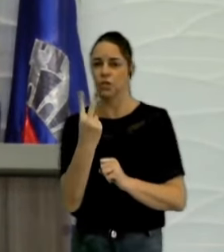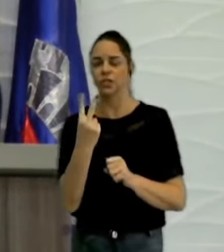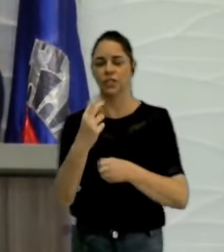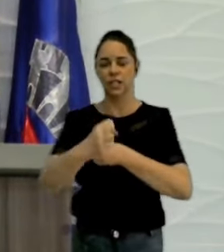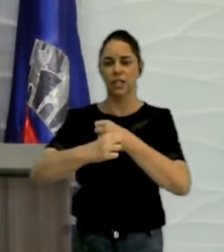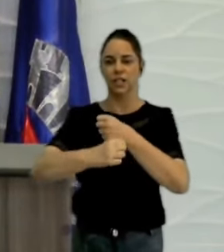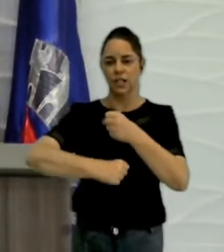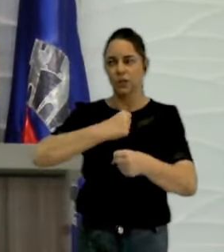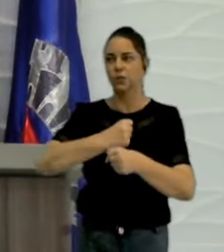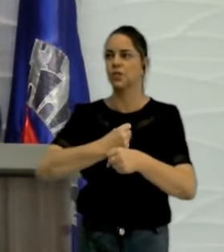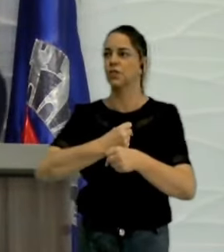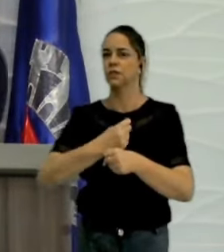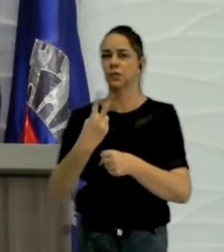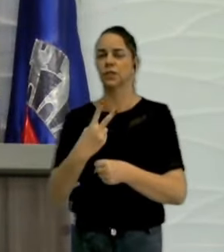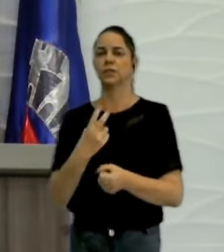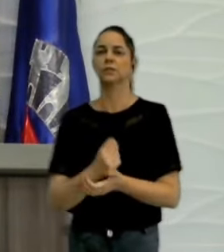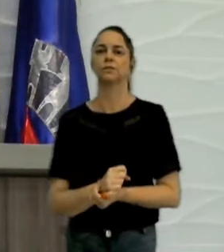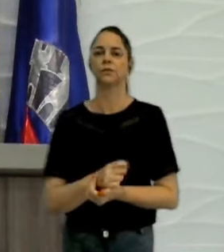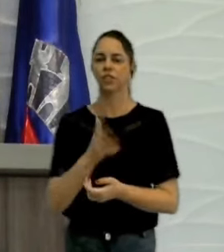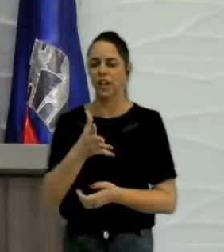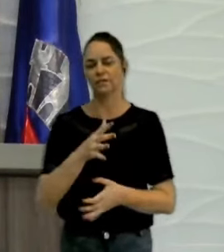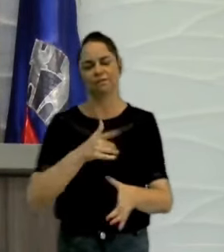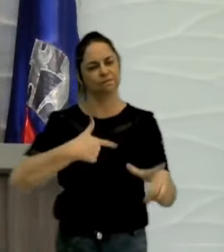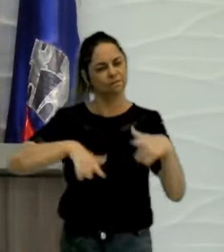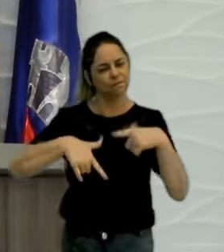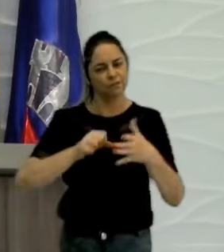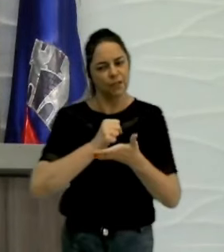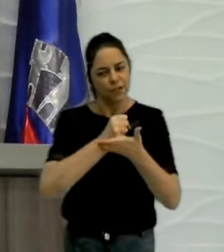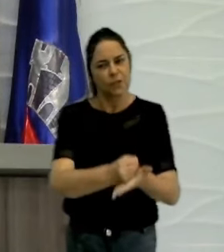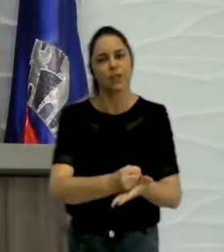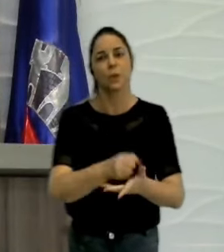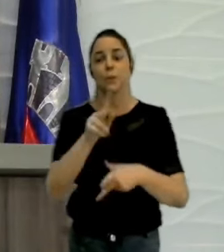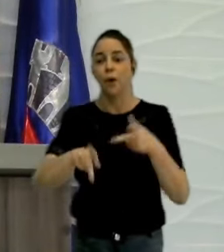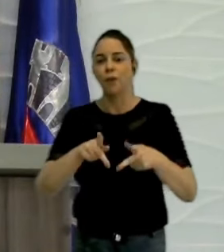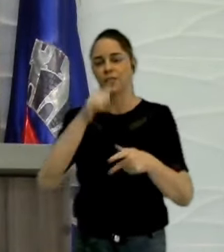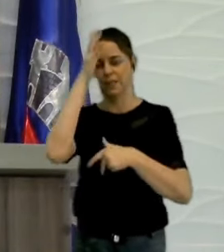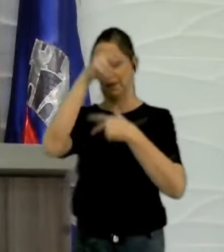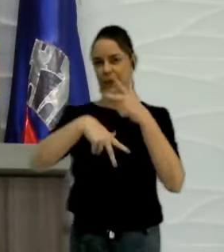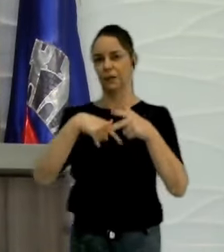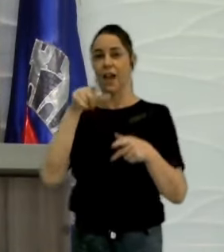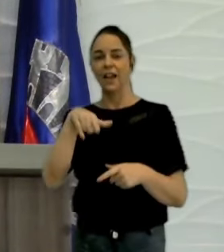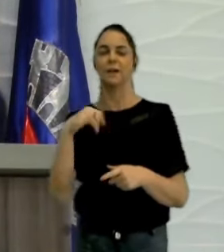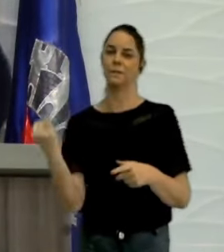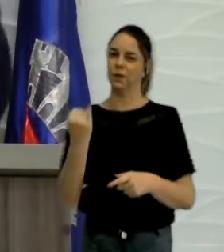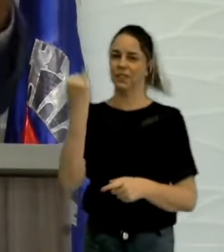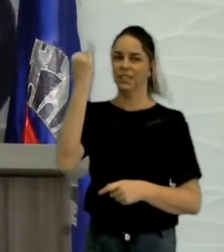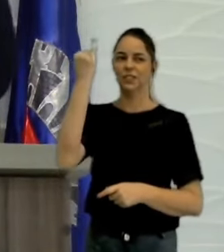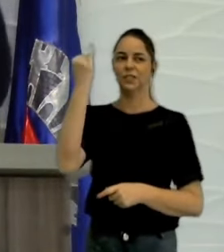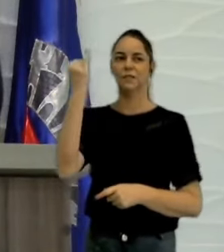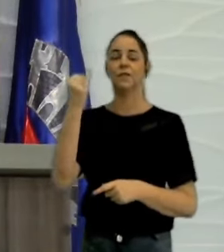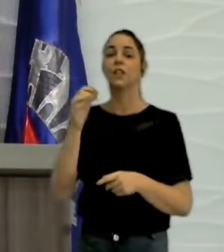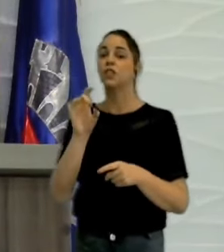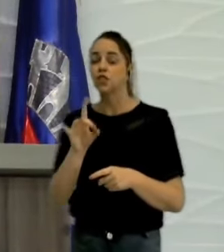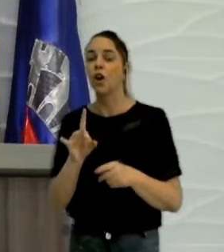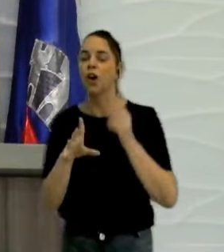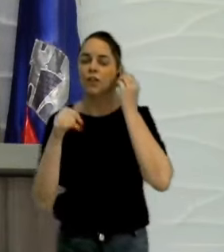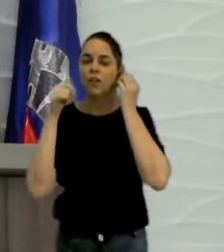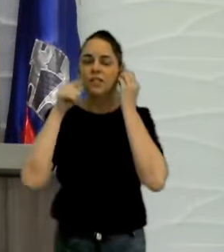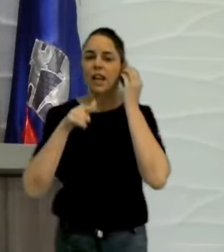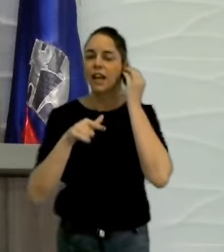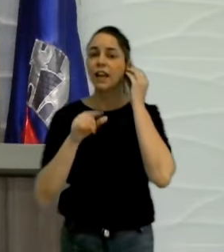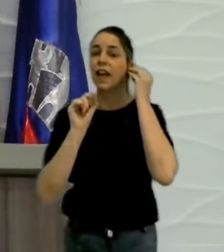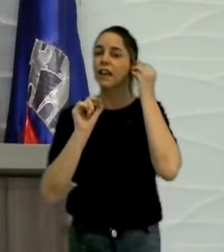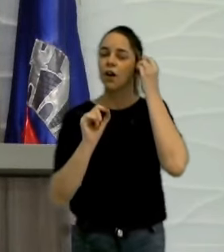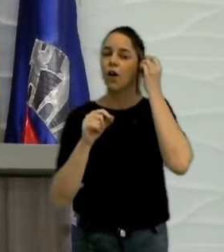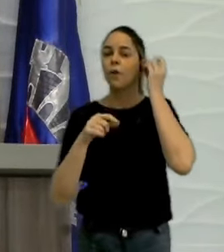aquela casa vem funcionando e ajudando o povo de São Bento do Una. Isso é muito importante e só quem ganha com isso é